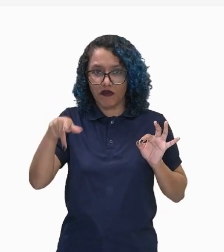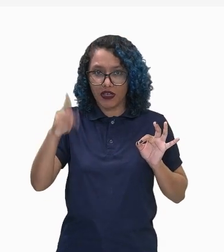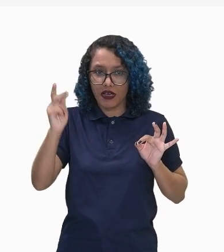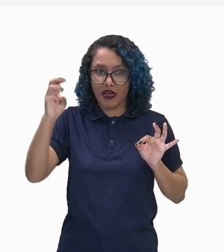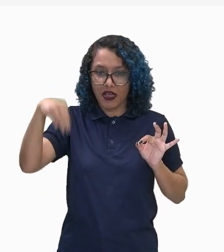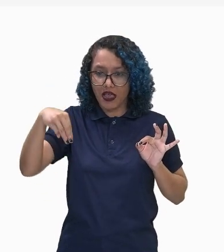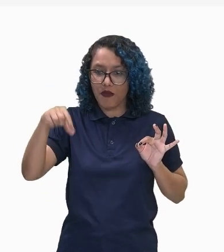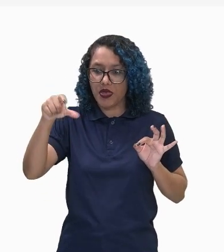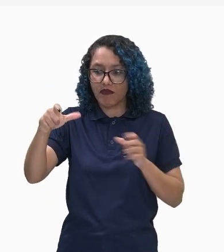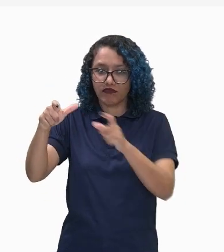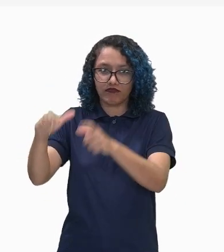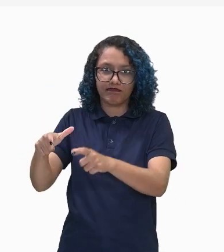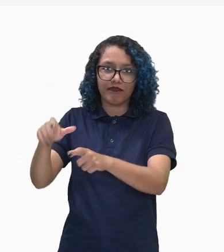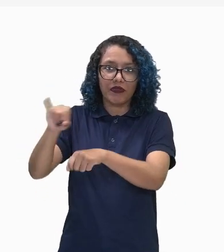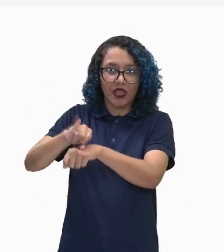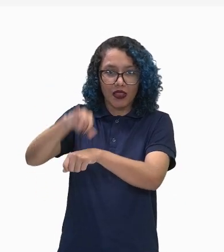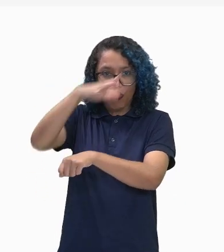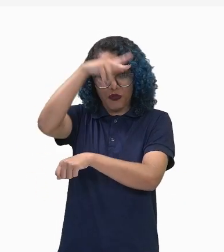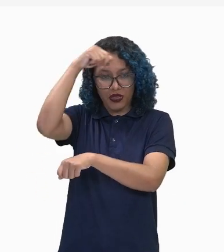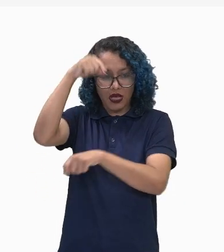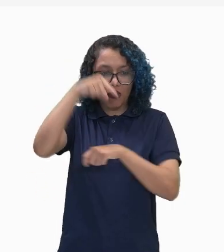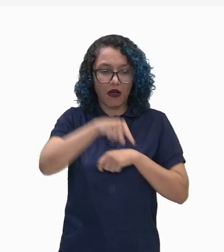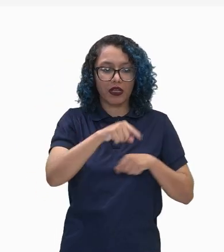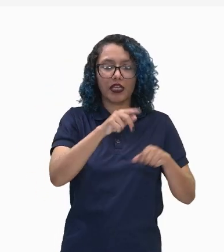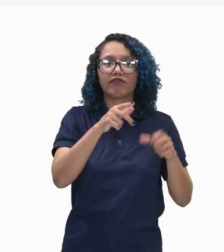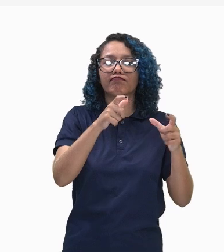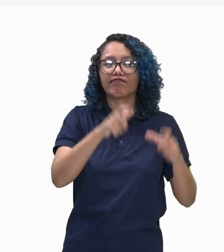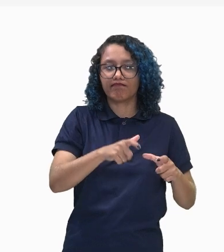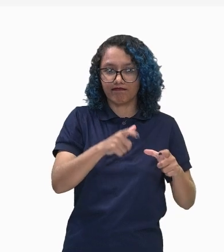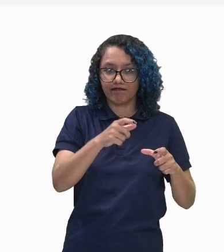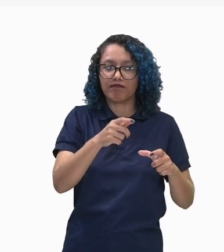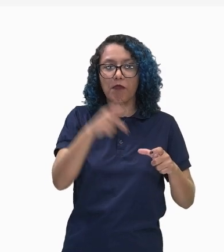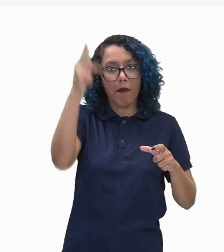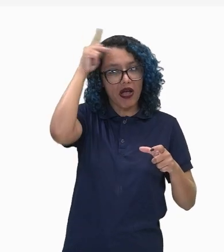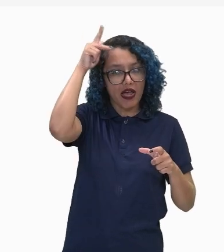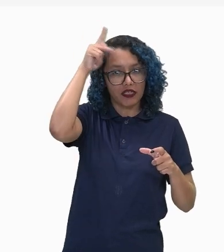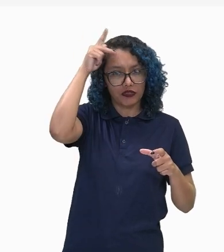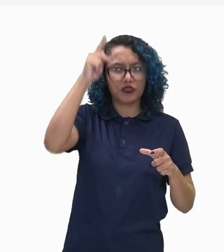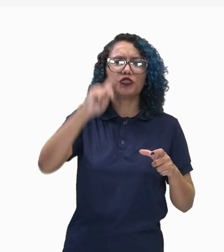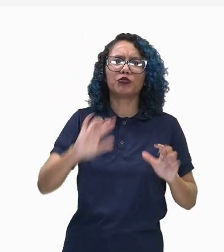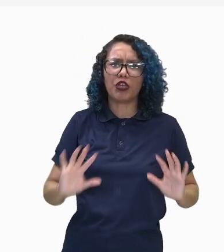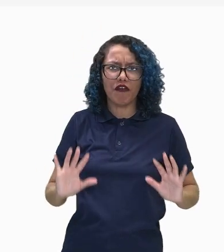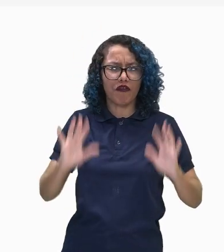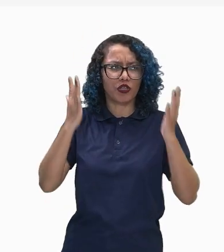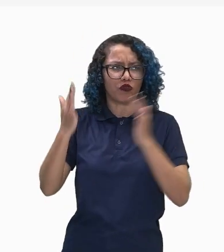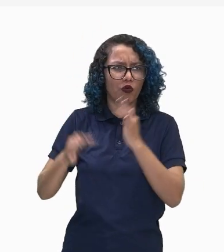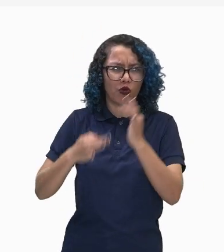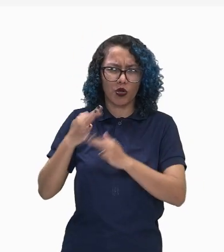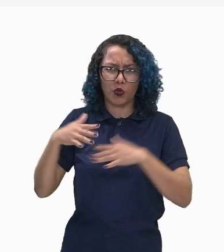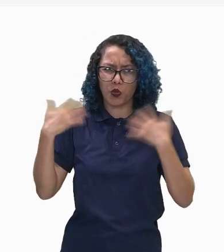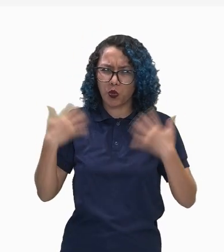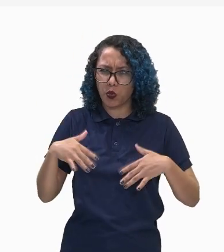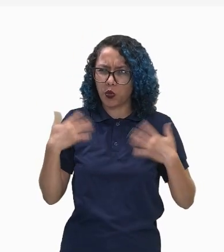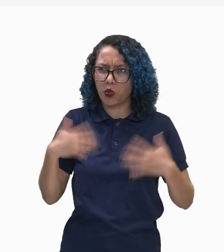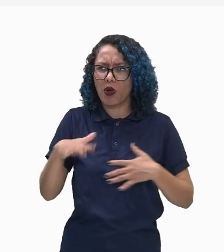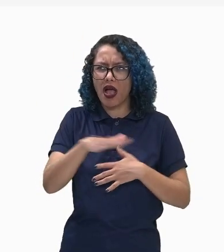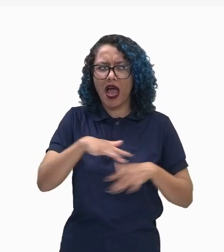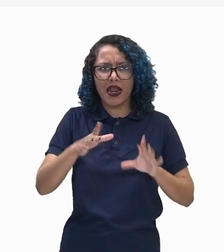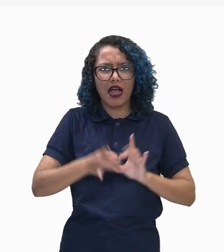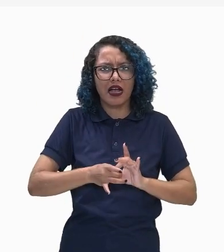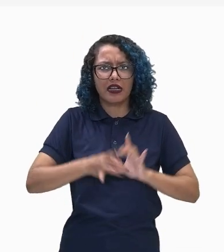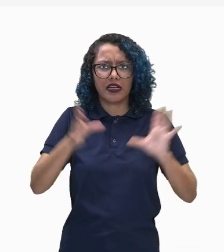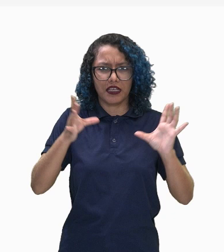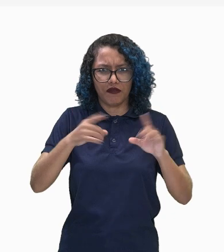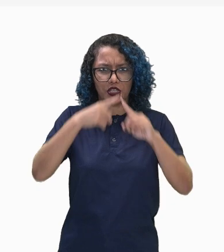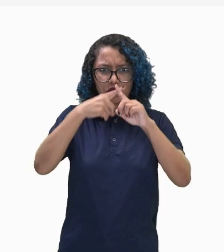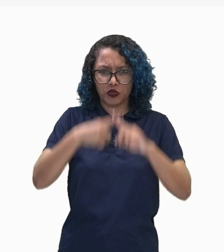e cedia o maior evento folclórico a céu aberto do mundo. Além da disputa do garantido e caprichoso, a cidade encanta